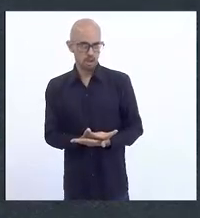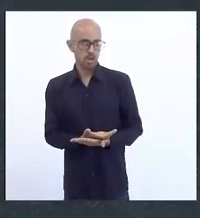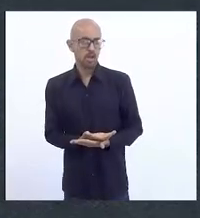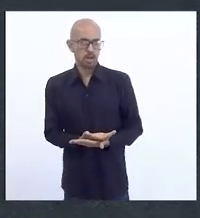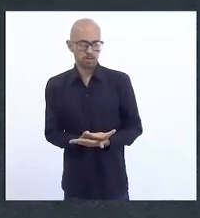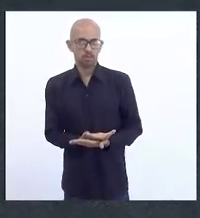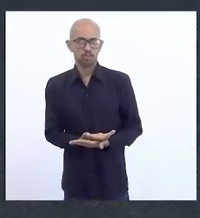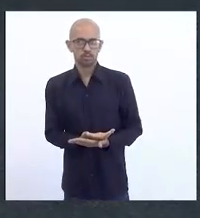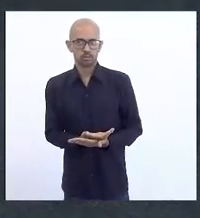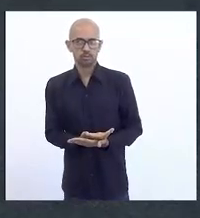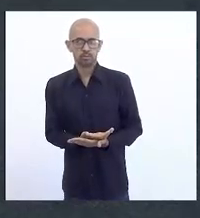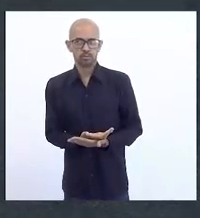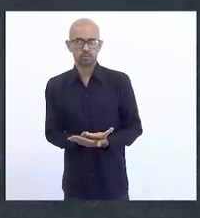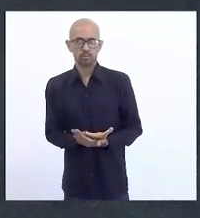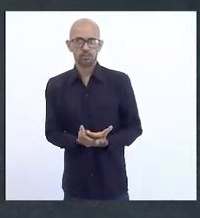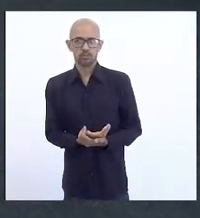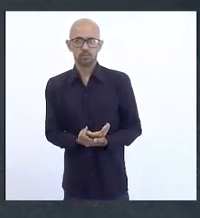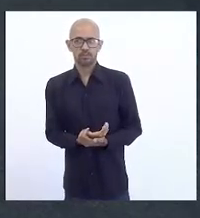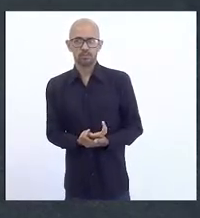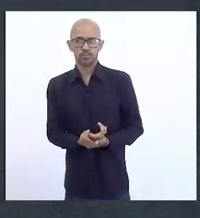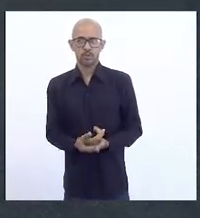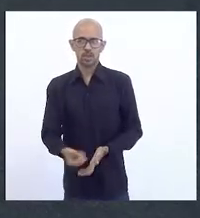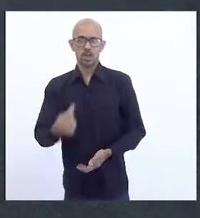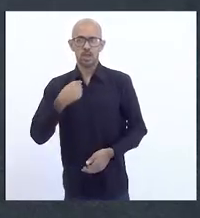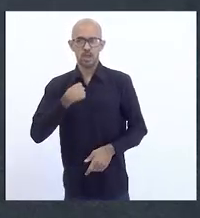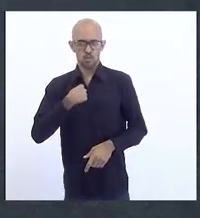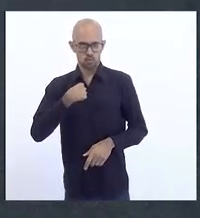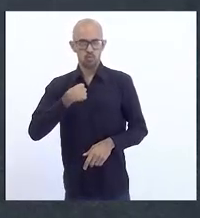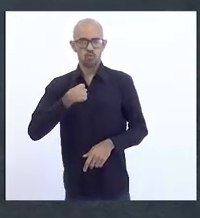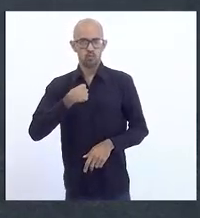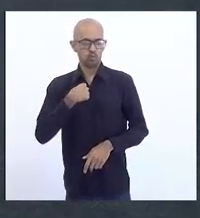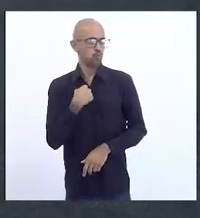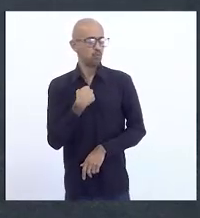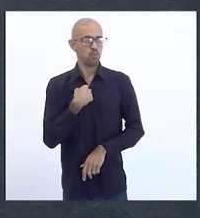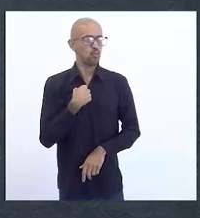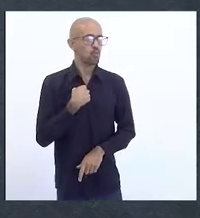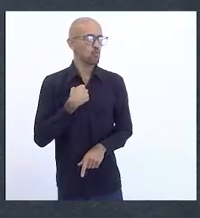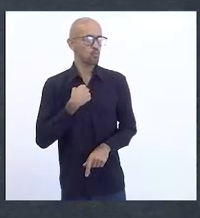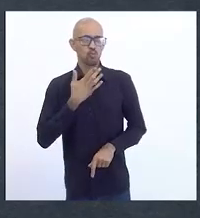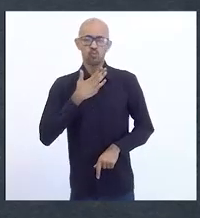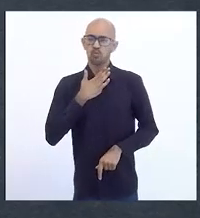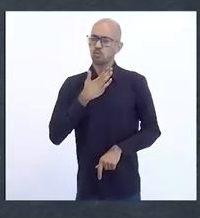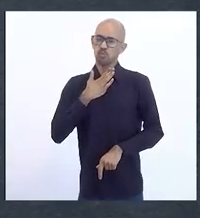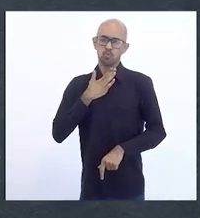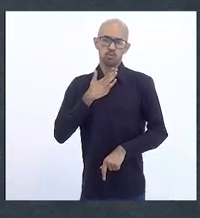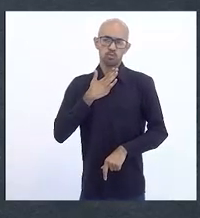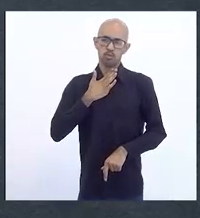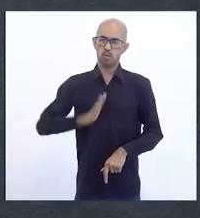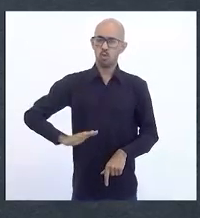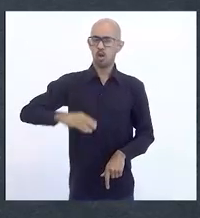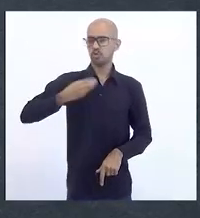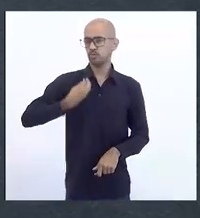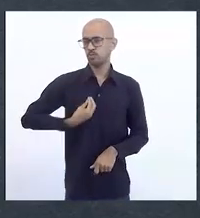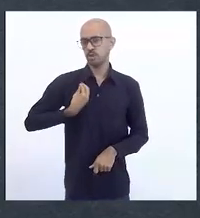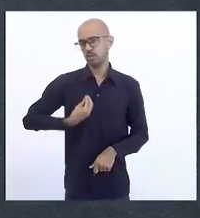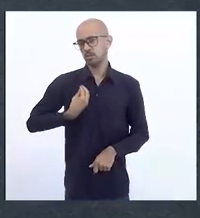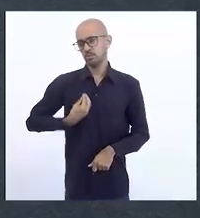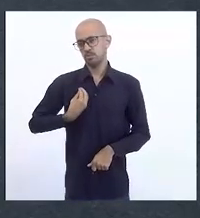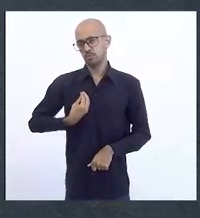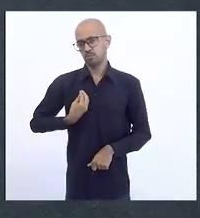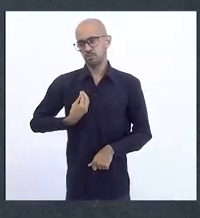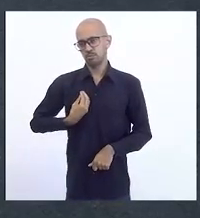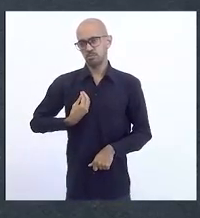Estou abismado. Eu, senhor presidente, não gosto de participar